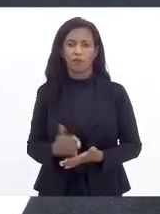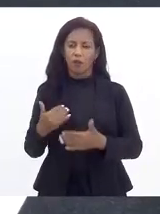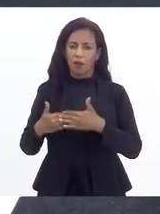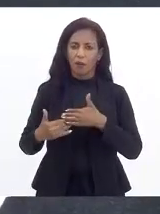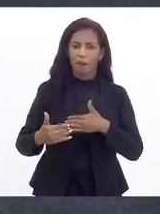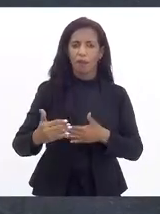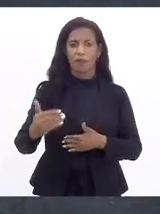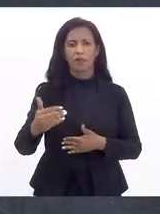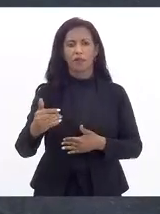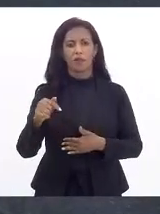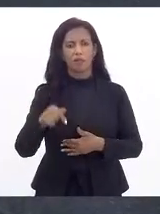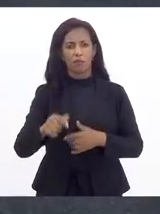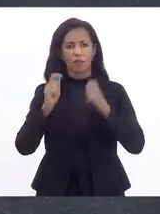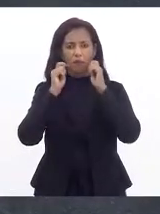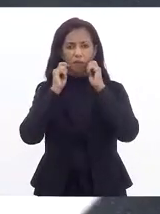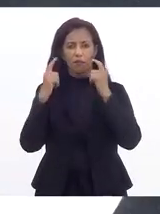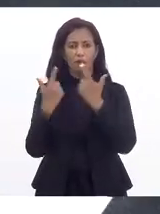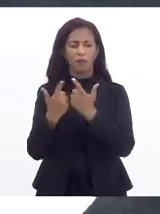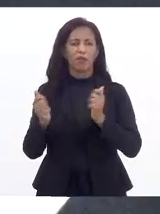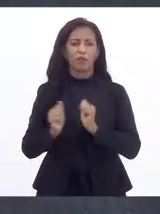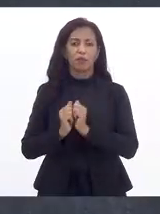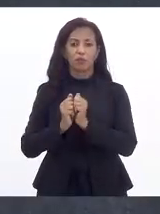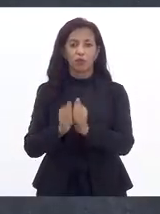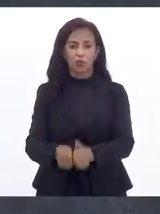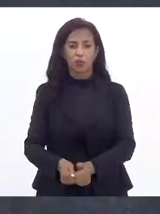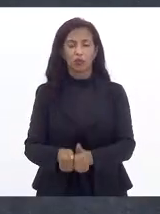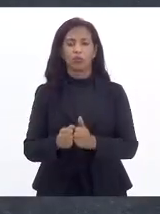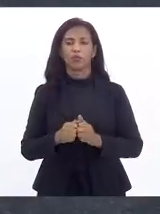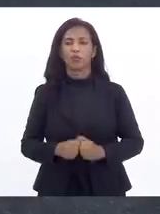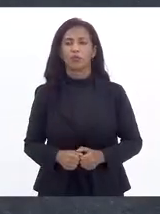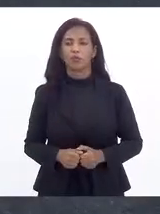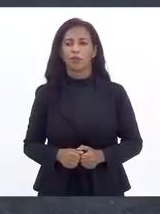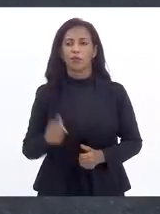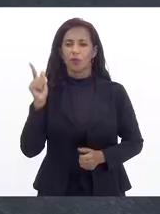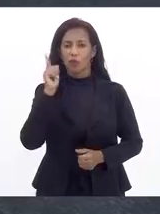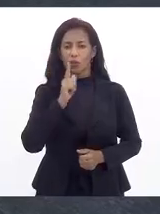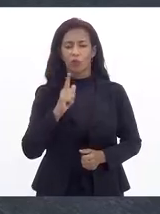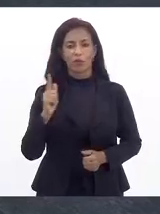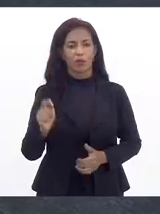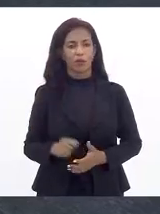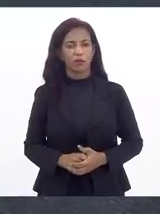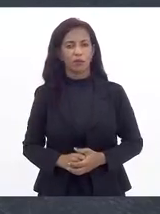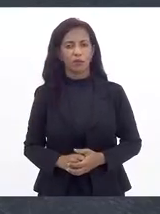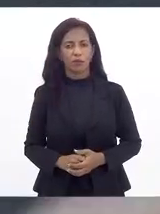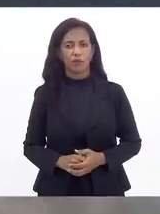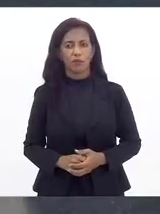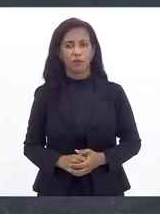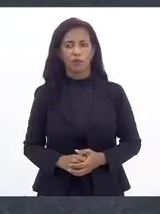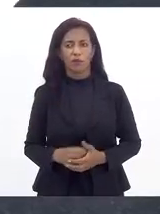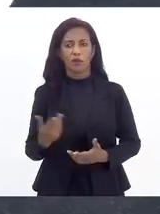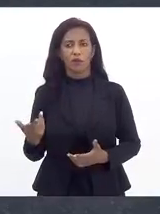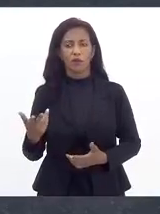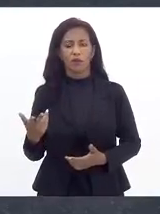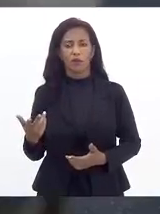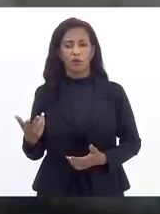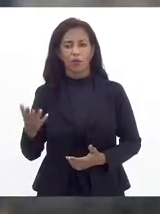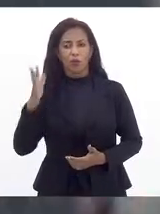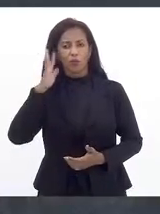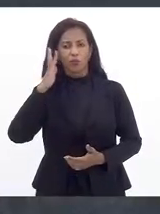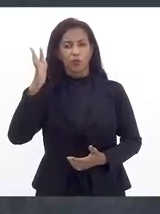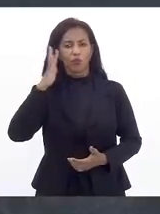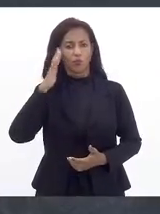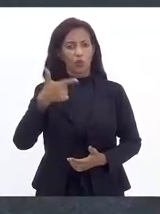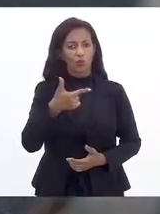esse parlamento, passamos juntos, né, Tia Jô, por esse parlamento, mas conseguimos um ganho, que foi a realização de um sonho